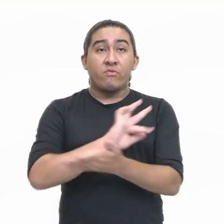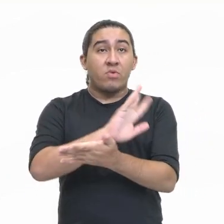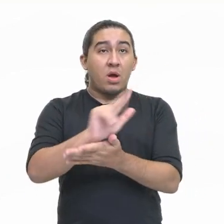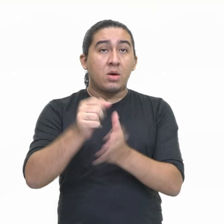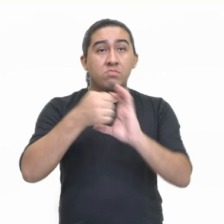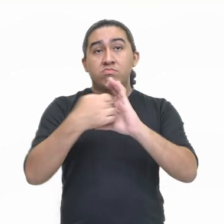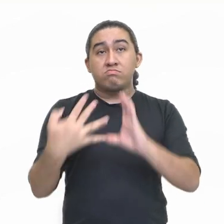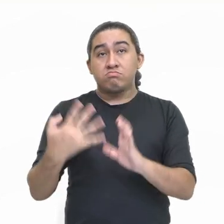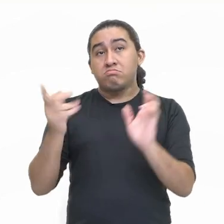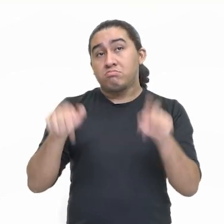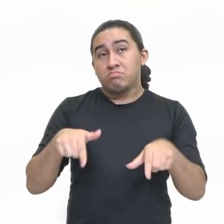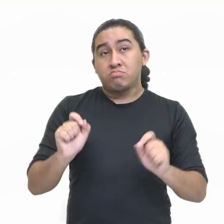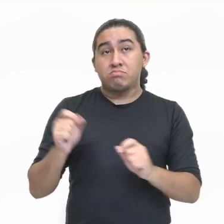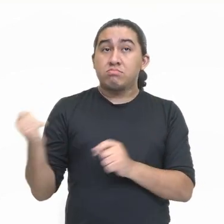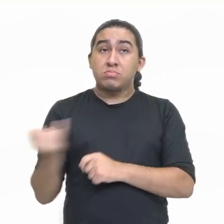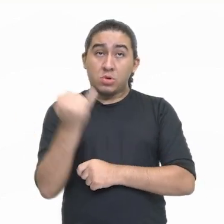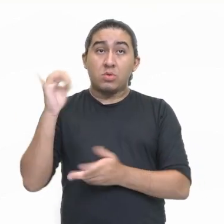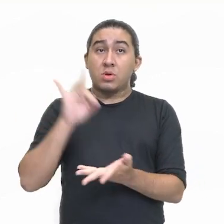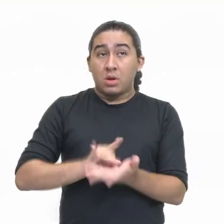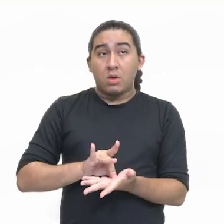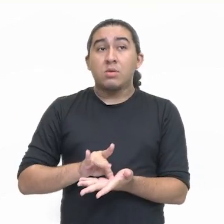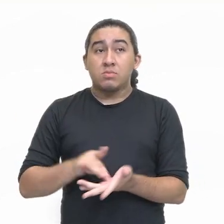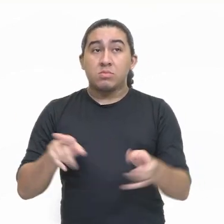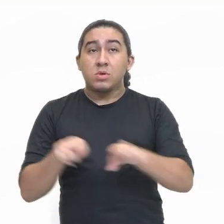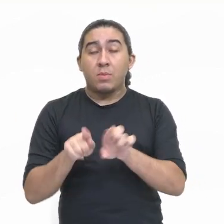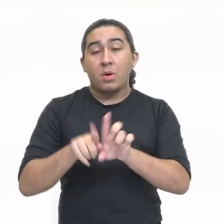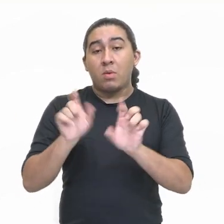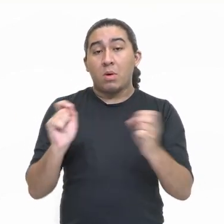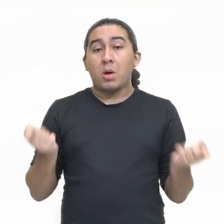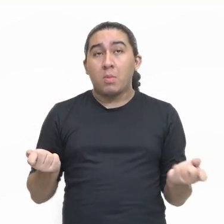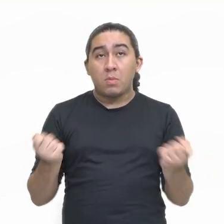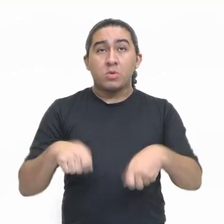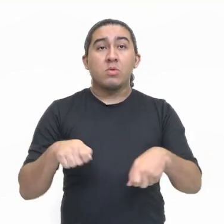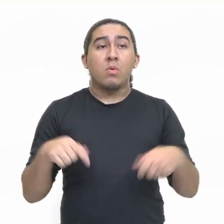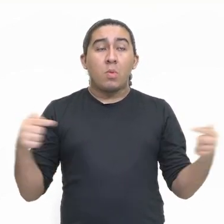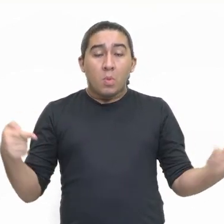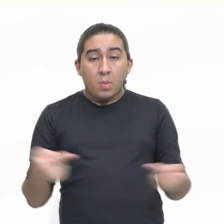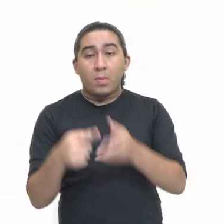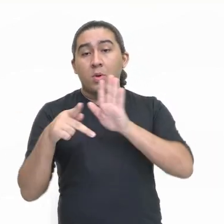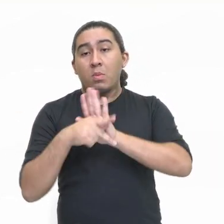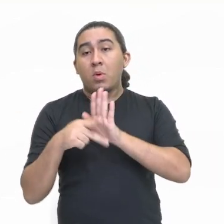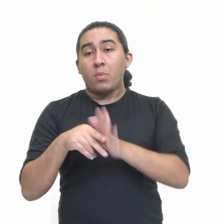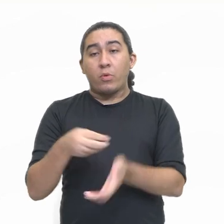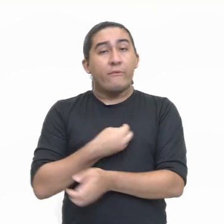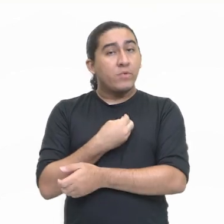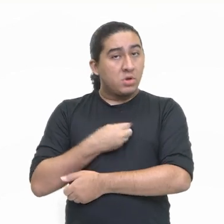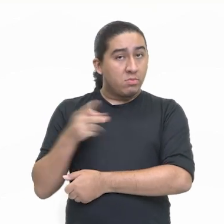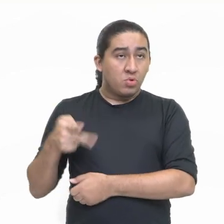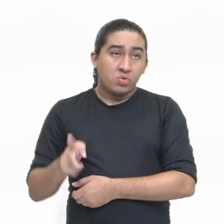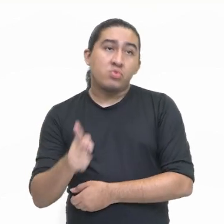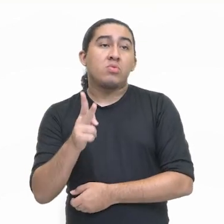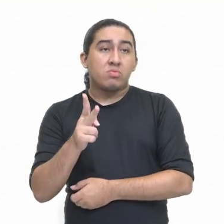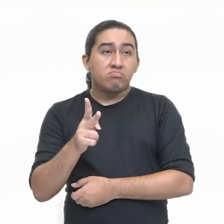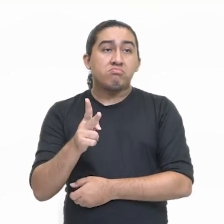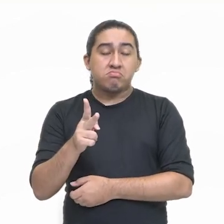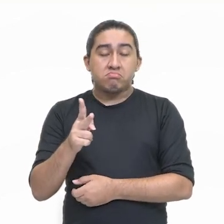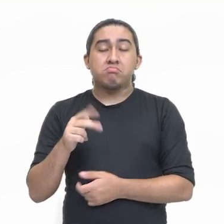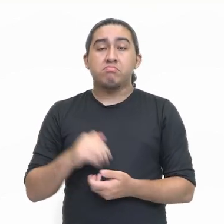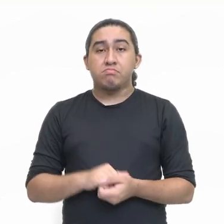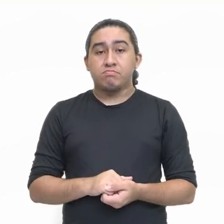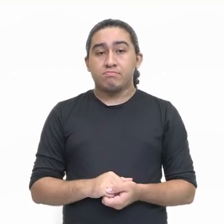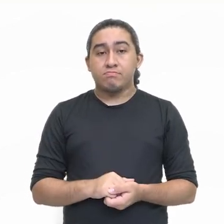fatores imprescindíveis né que fazem com que aqueles seres vivos continuem